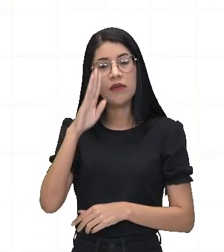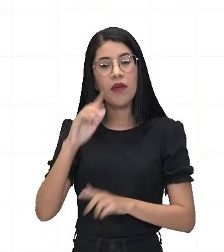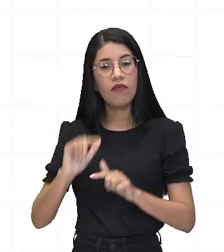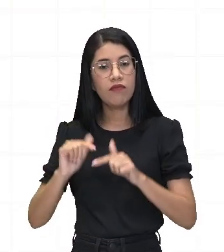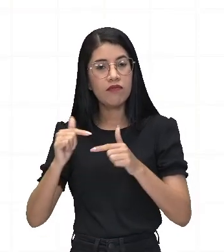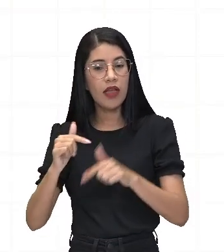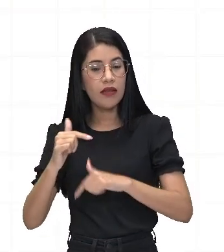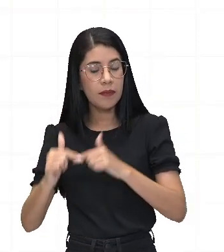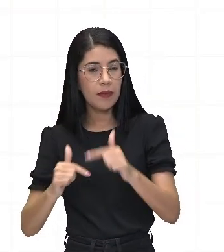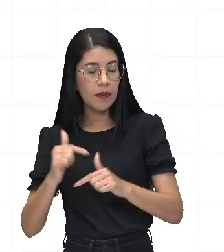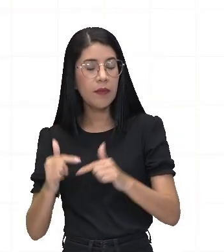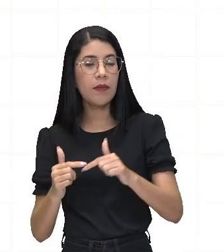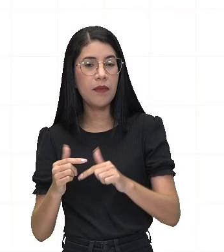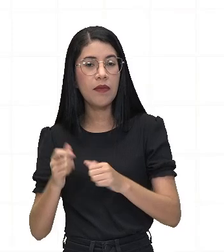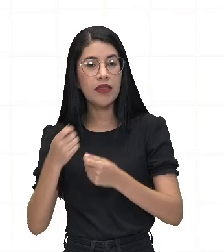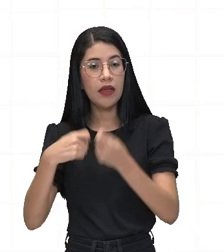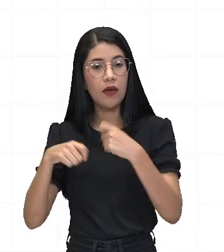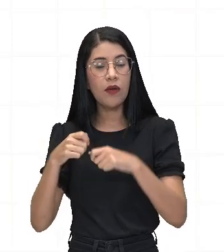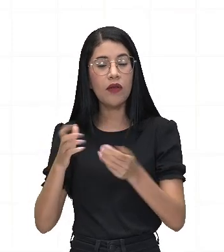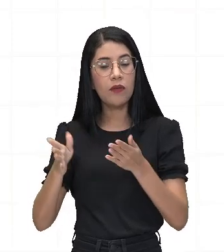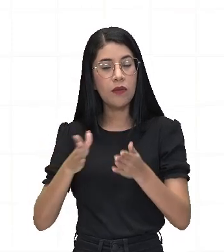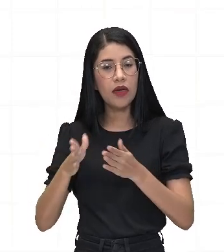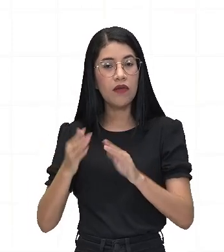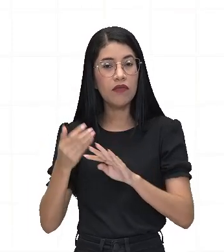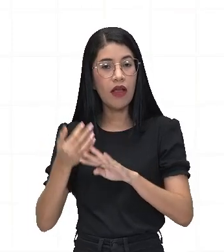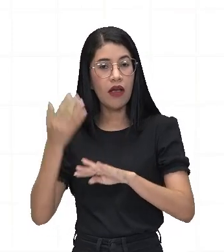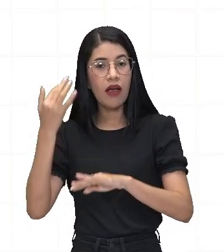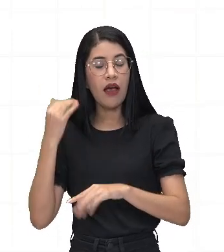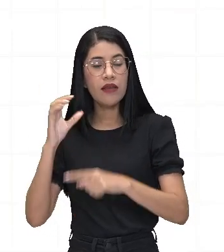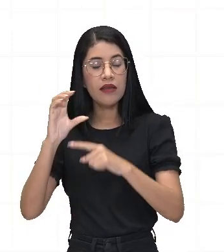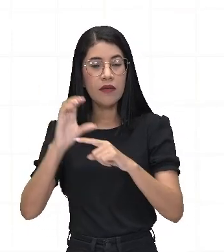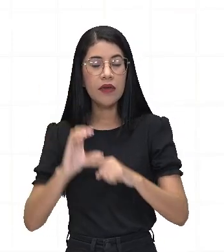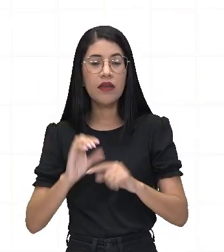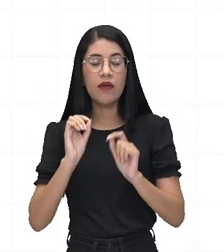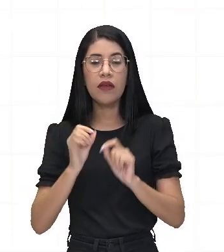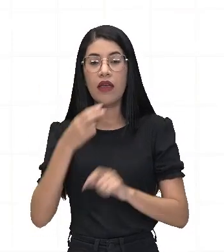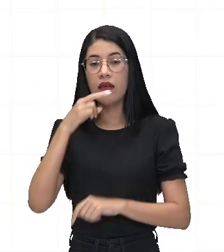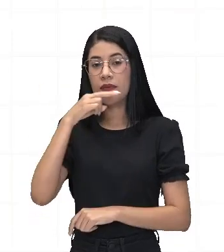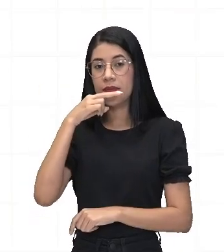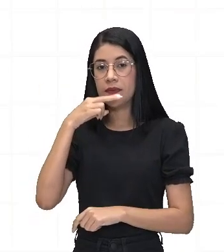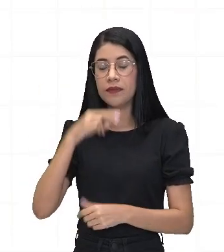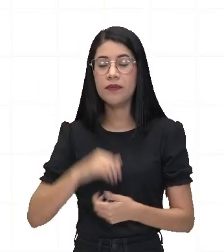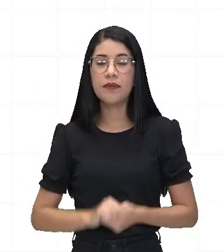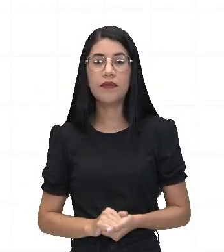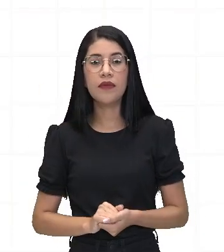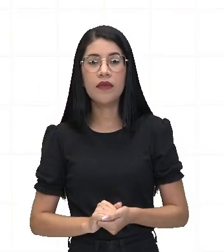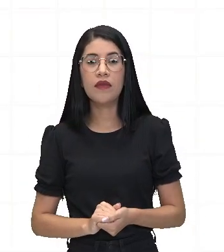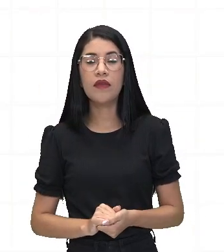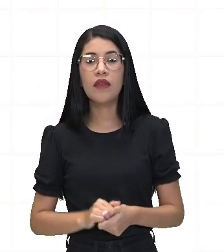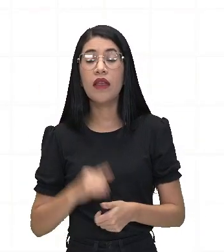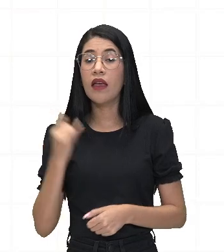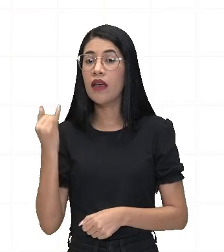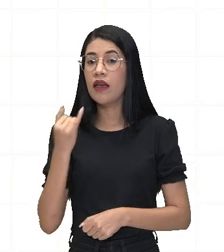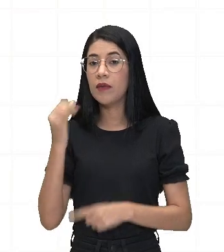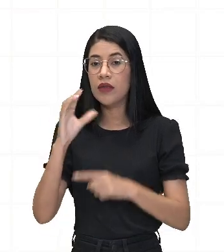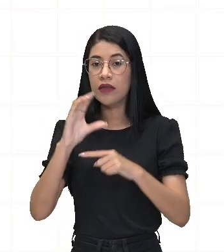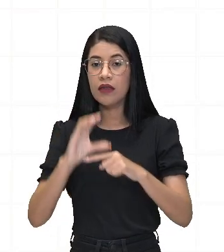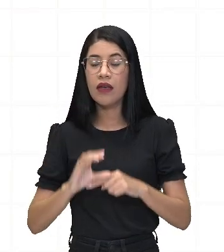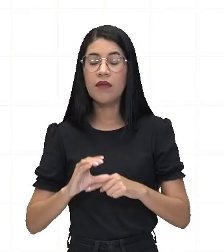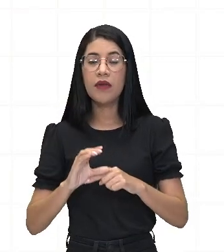atividades econômicas durante esse período, certo? Temos também a importância, né, das